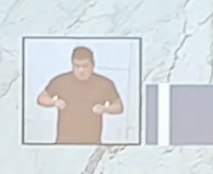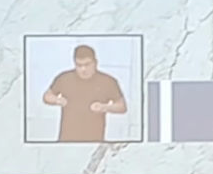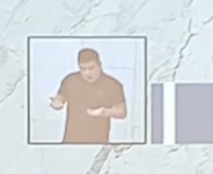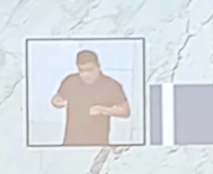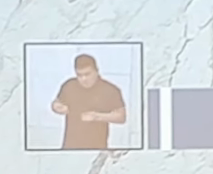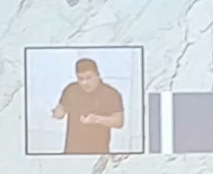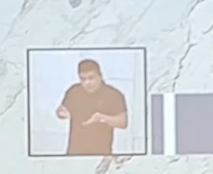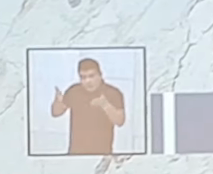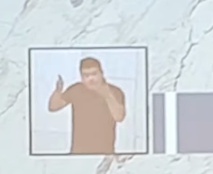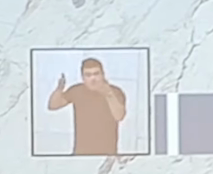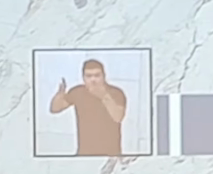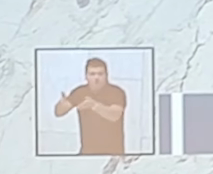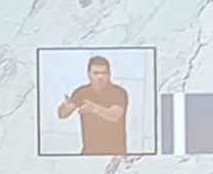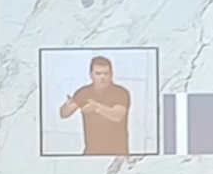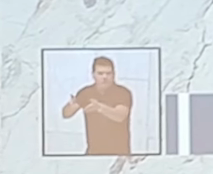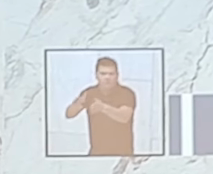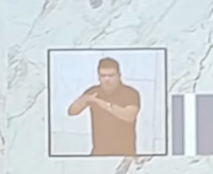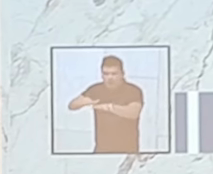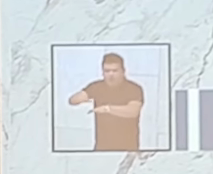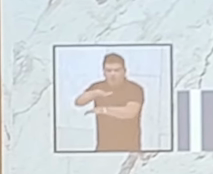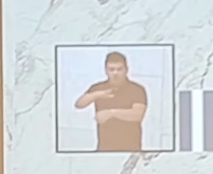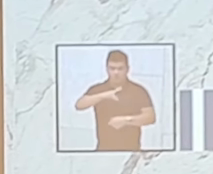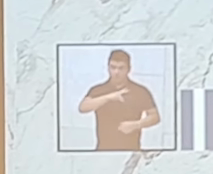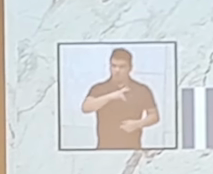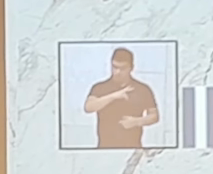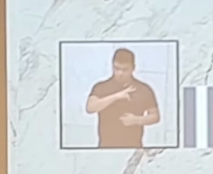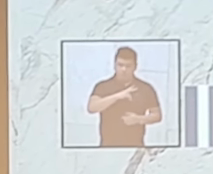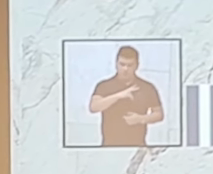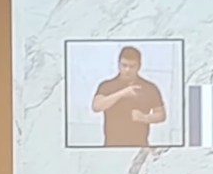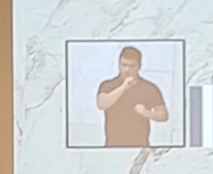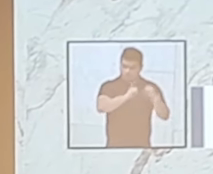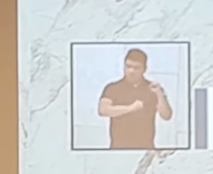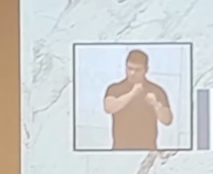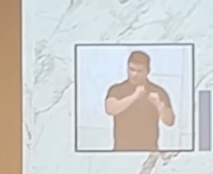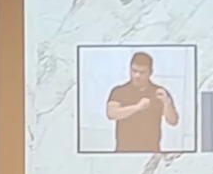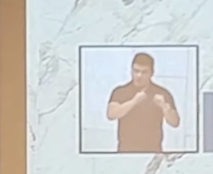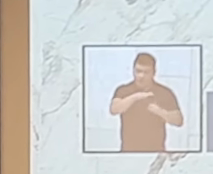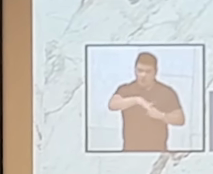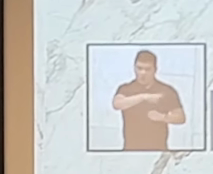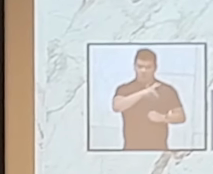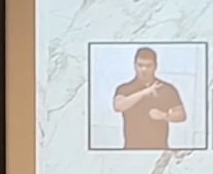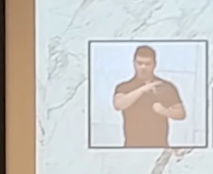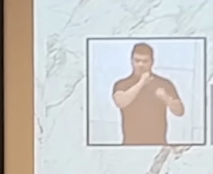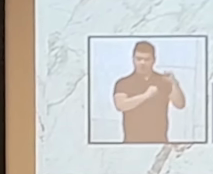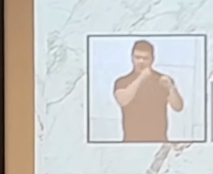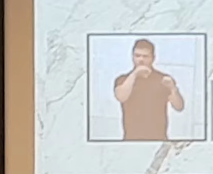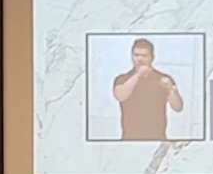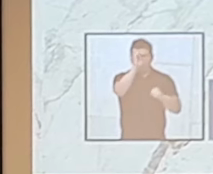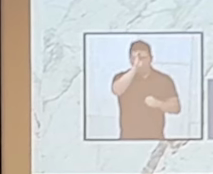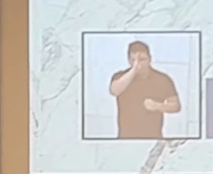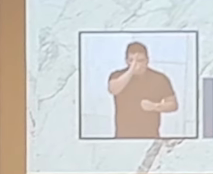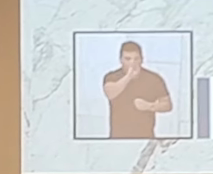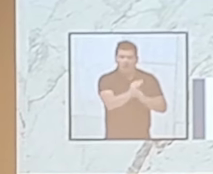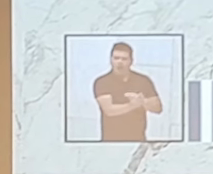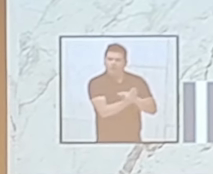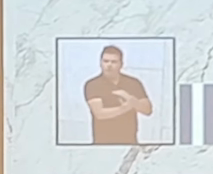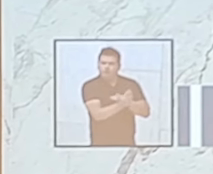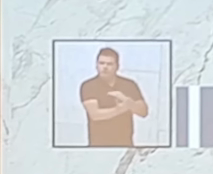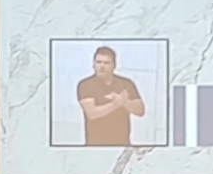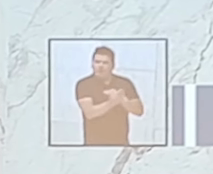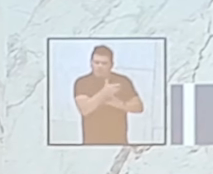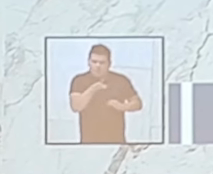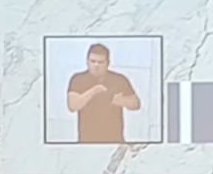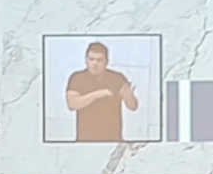quando geridos pela iniciativa privada. Portanto, o setor privado vai cumprir um papel muito importante num amplo programa